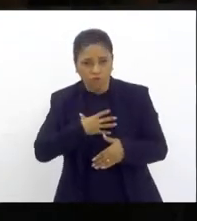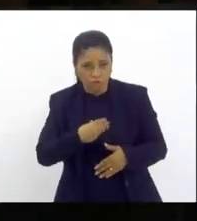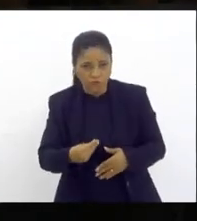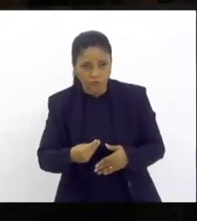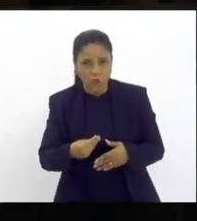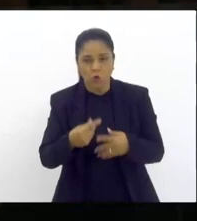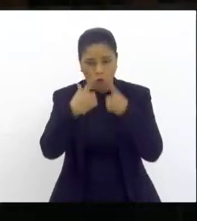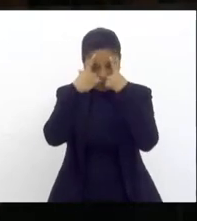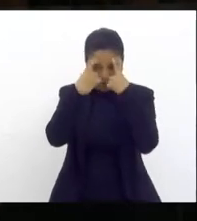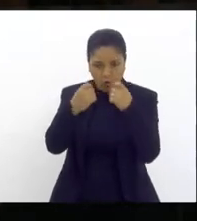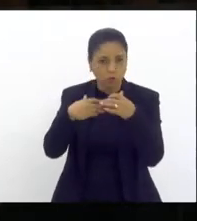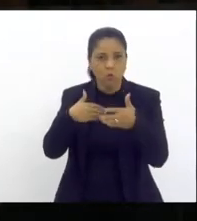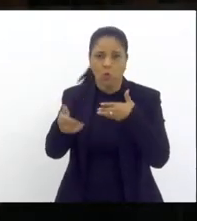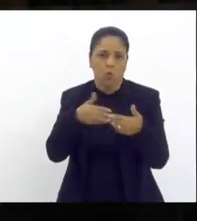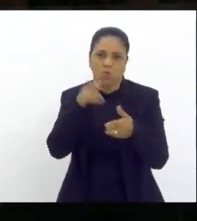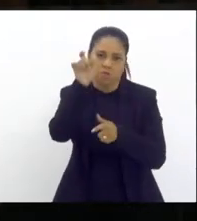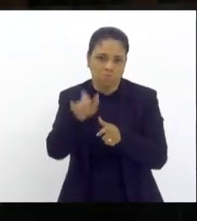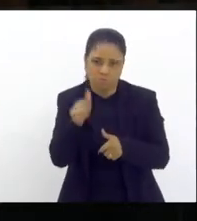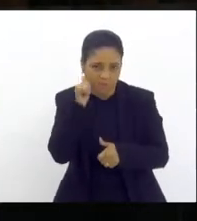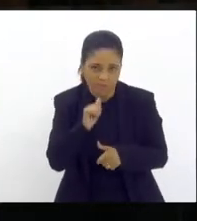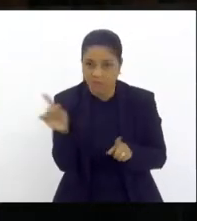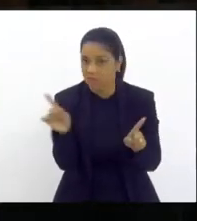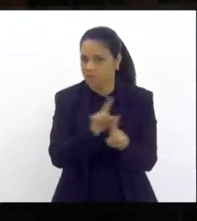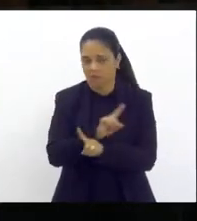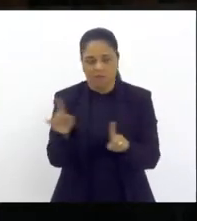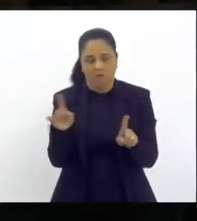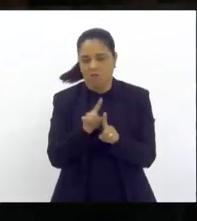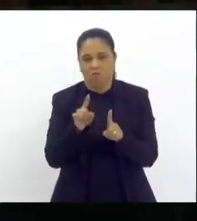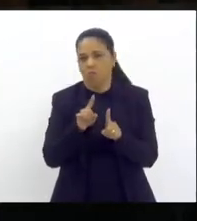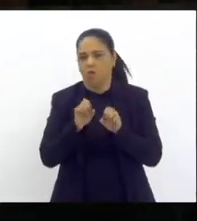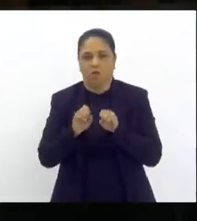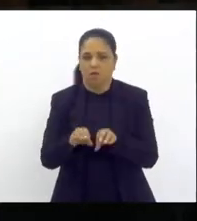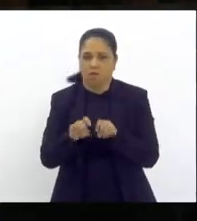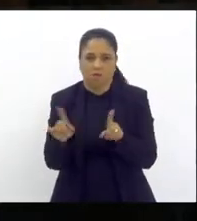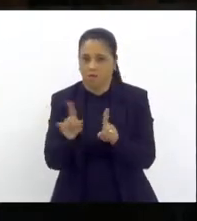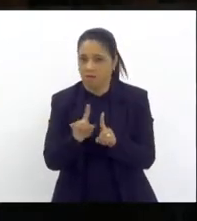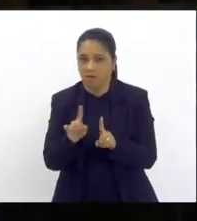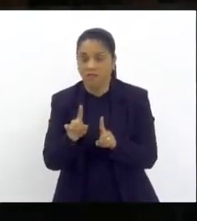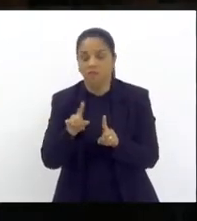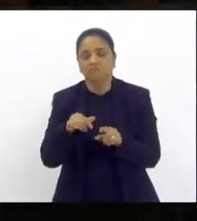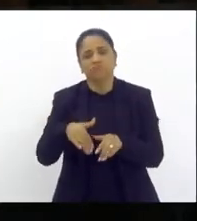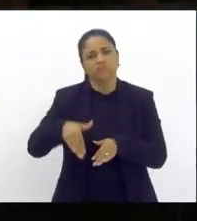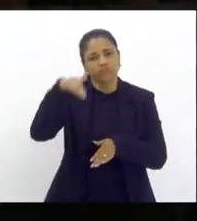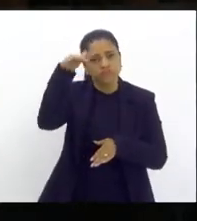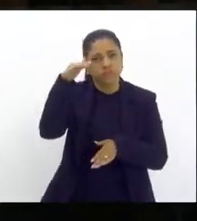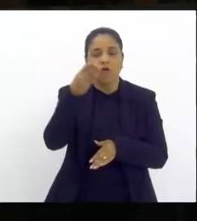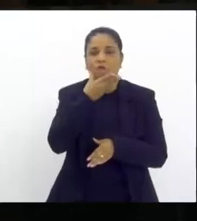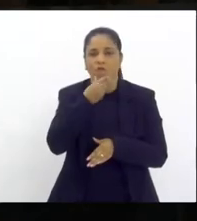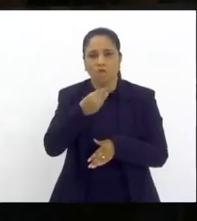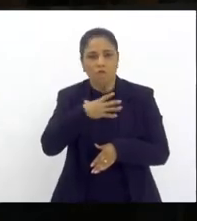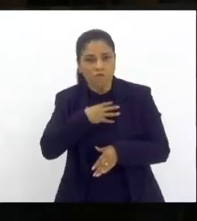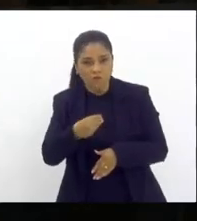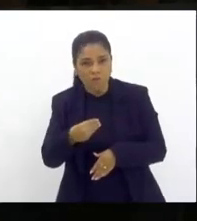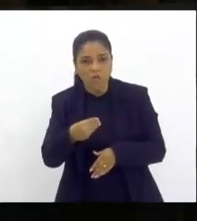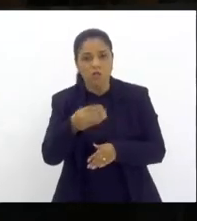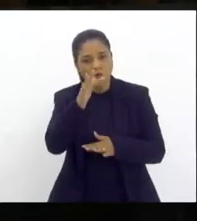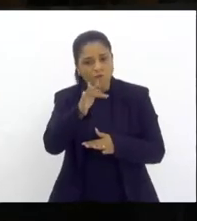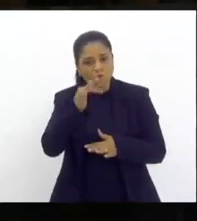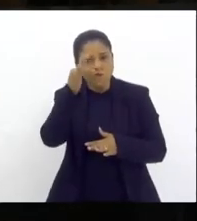violando ou violentando qualquer mulher. Nós não temos os nossos filhos para que eles se transformem no